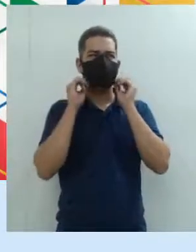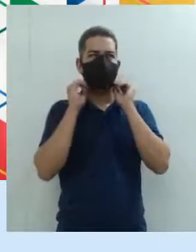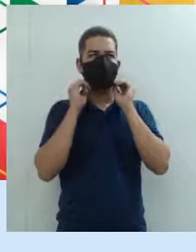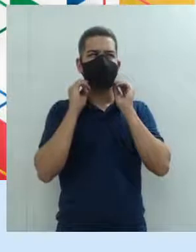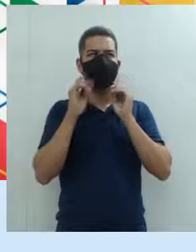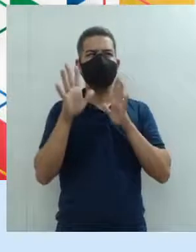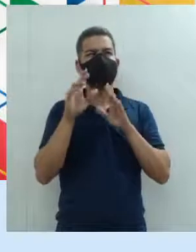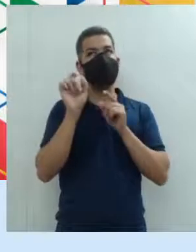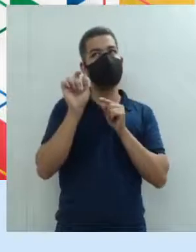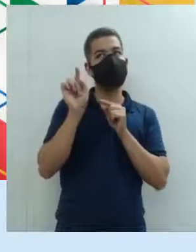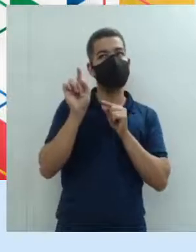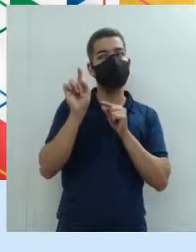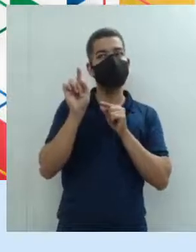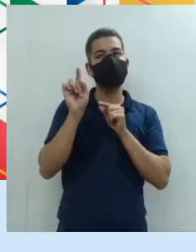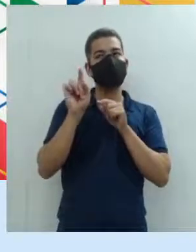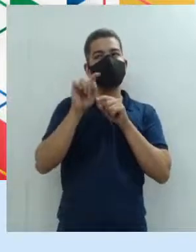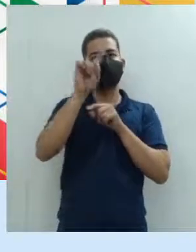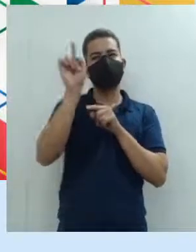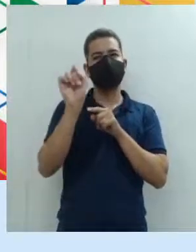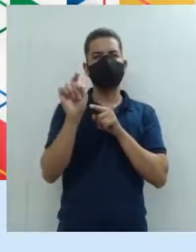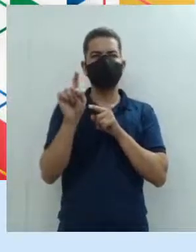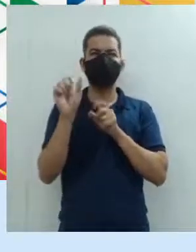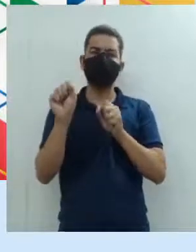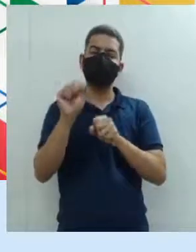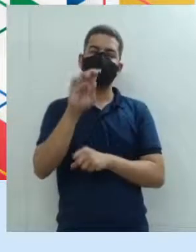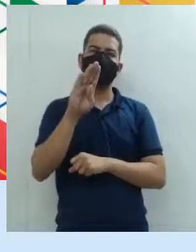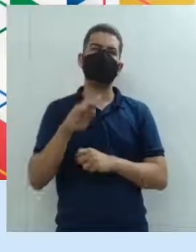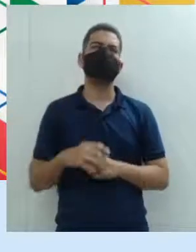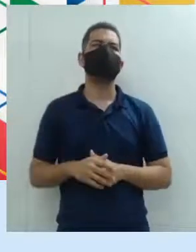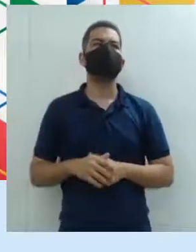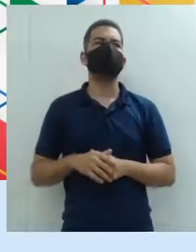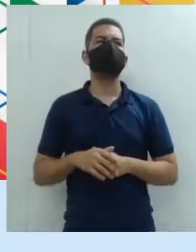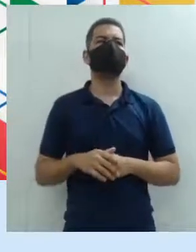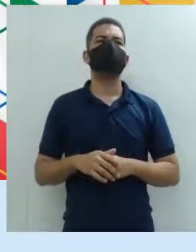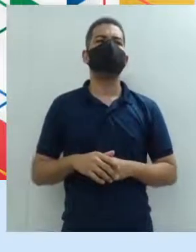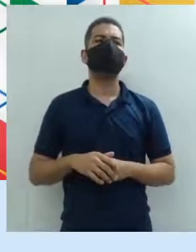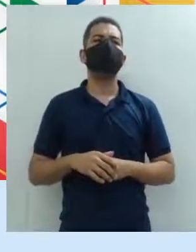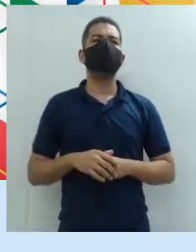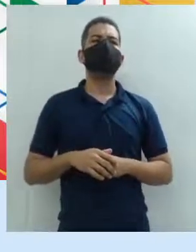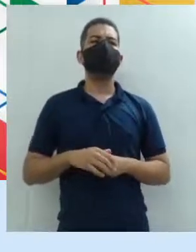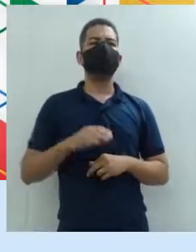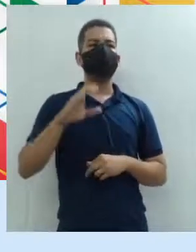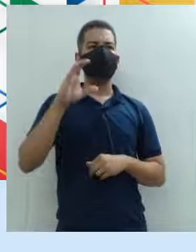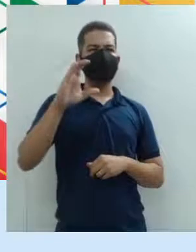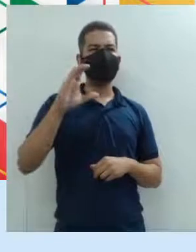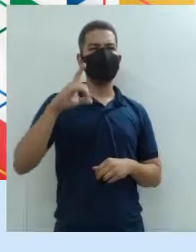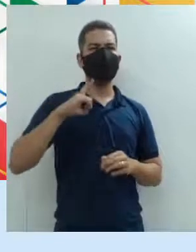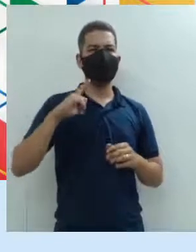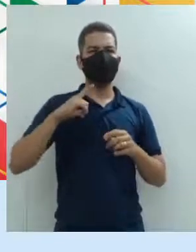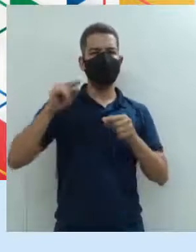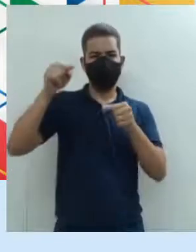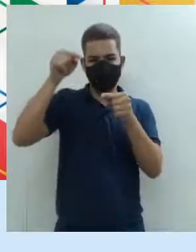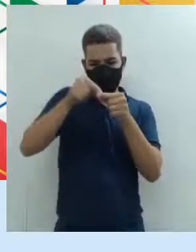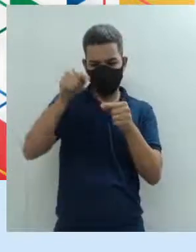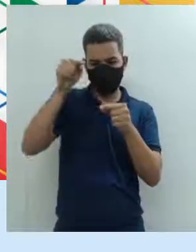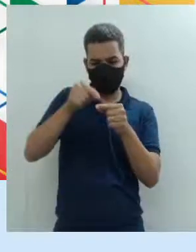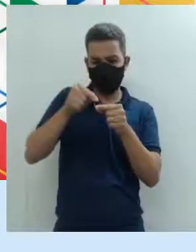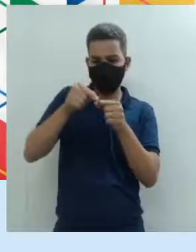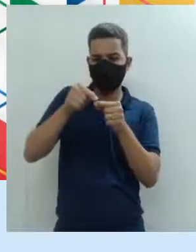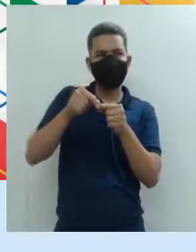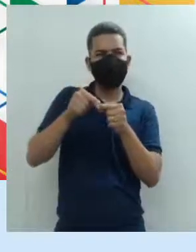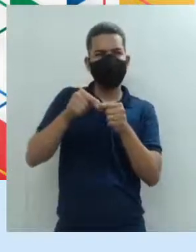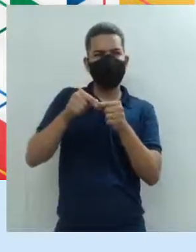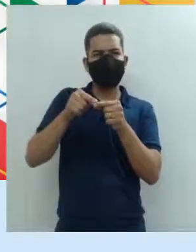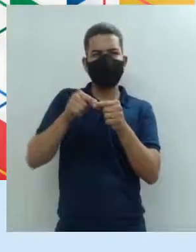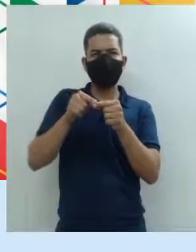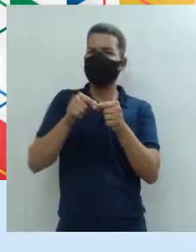né? Já boto um pontinho, porque eu já acho que pode ser essa. Mas vamos analisar todas. Do ferro de soldar para a solda, a gente acabou de ver que o